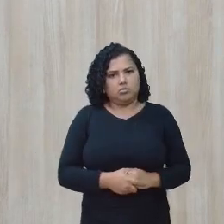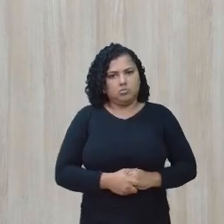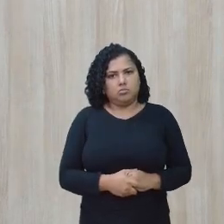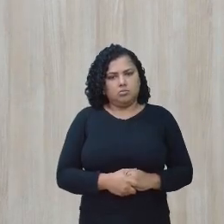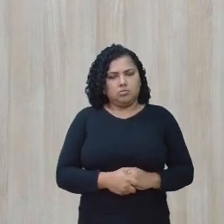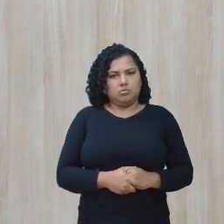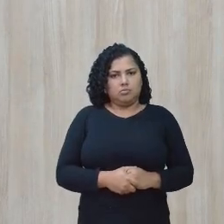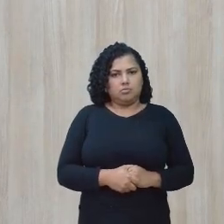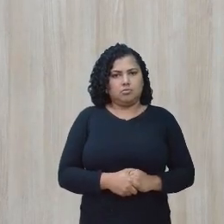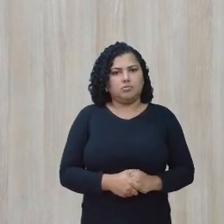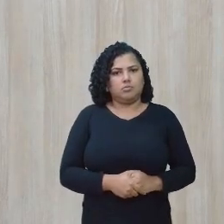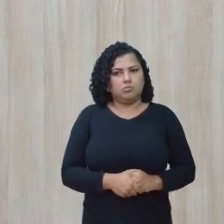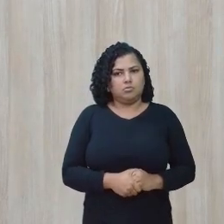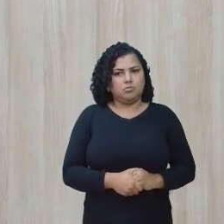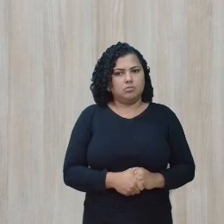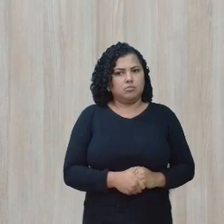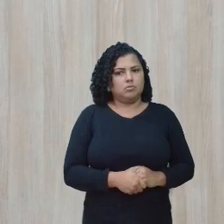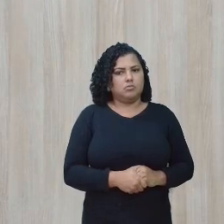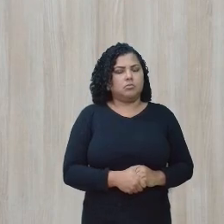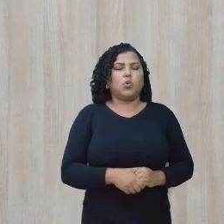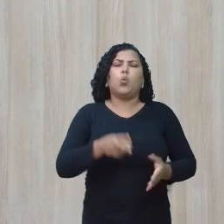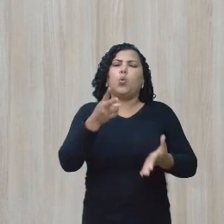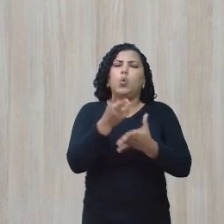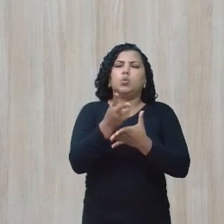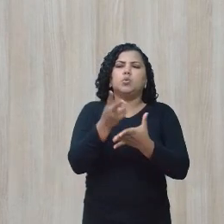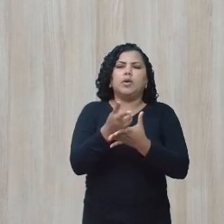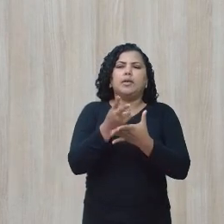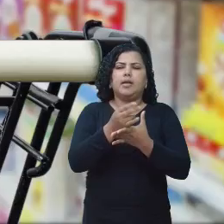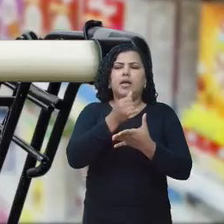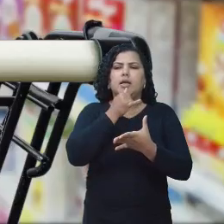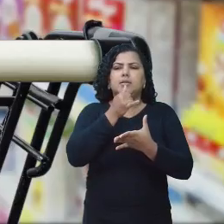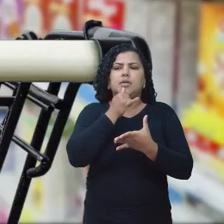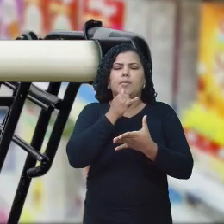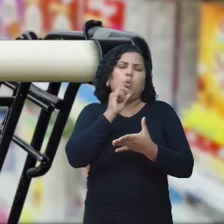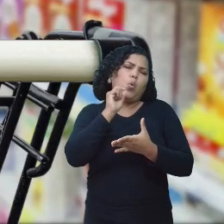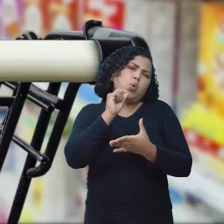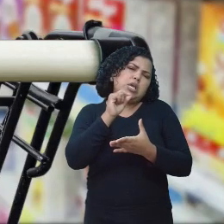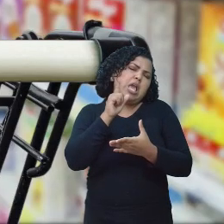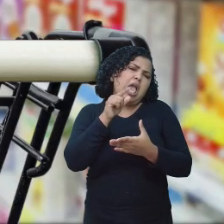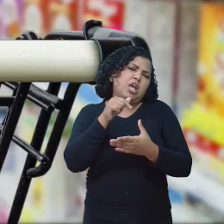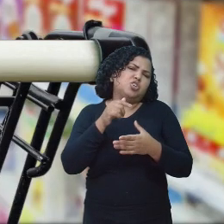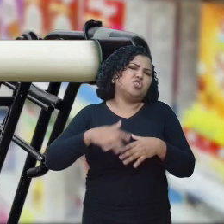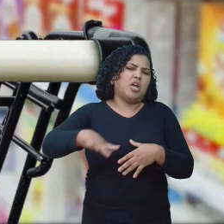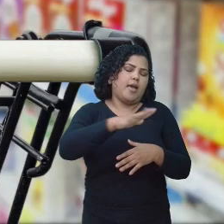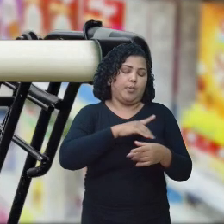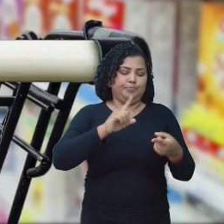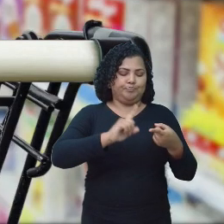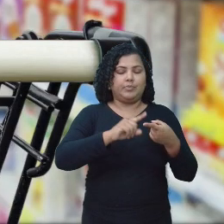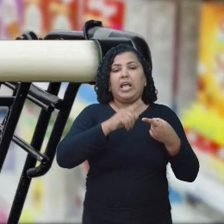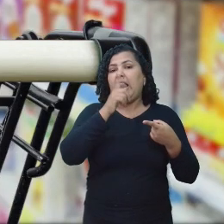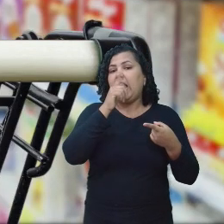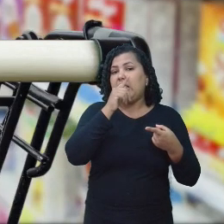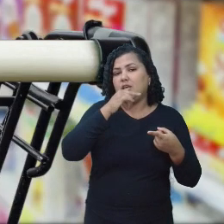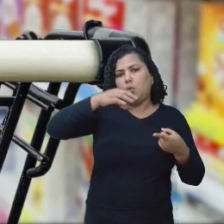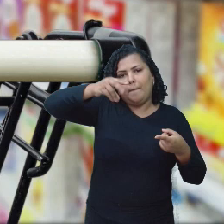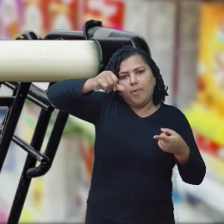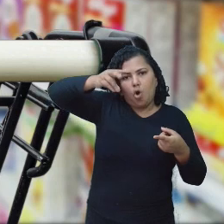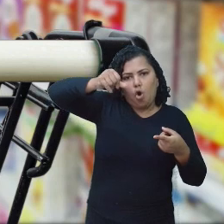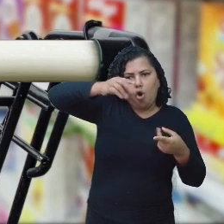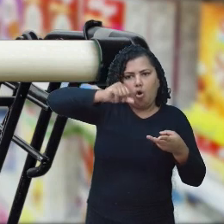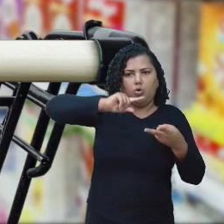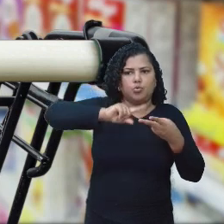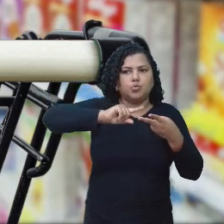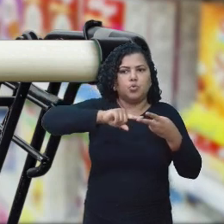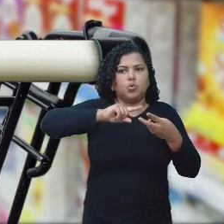os incontáveis, tá? Seguindo, temos aí, ó. O que é que são em geral os incontáveis? Líquidos, pó,